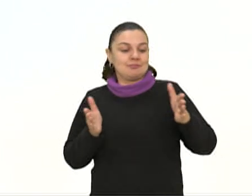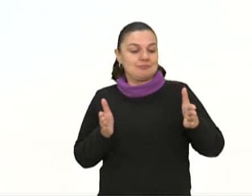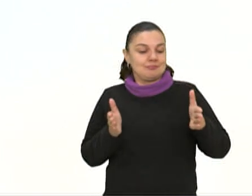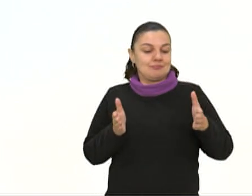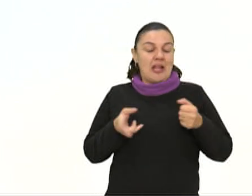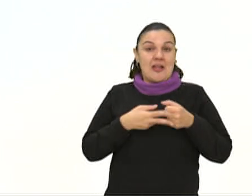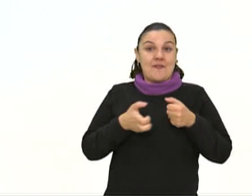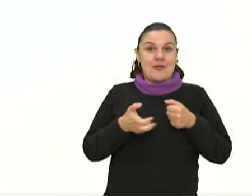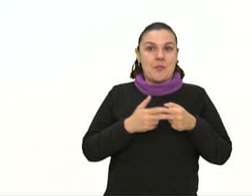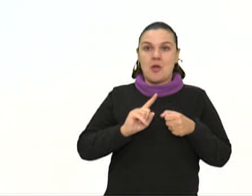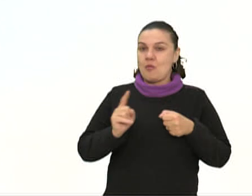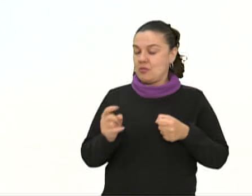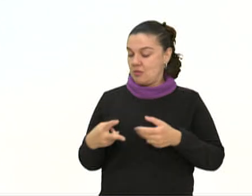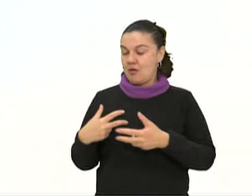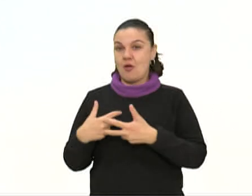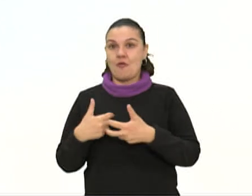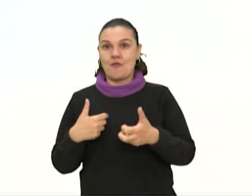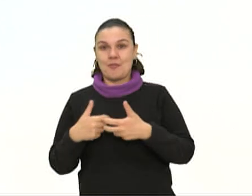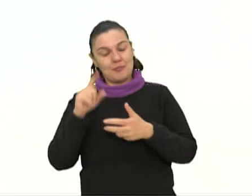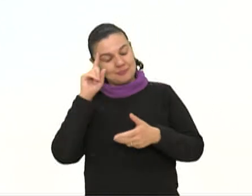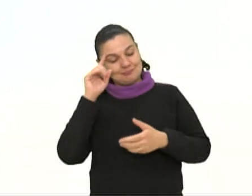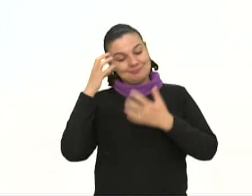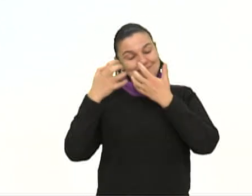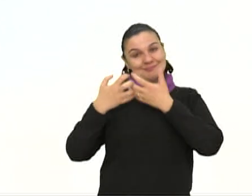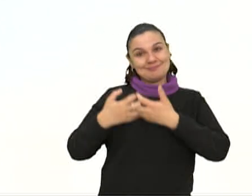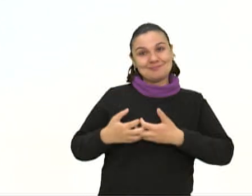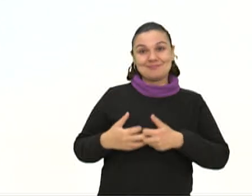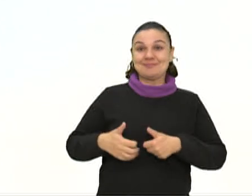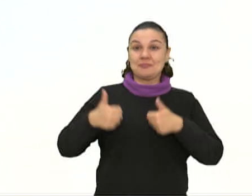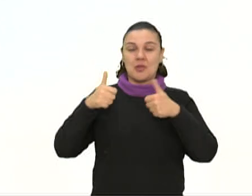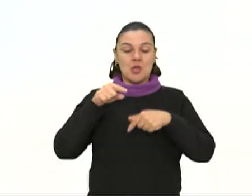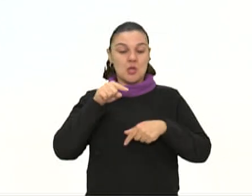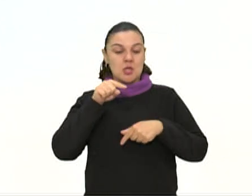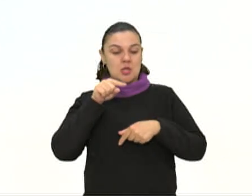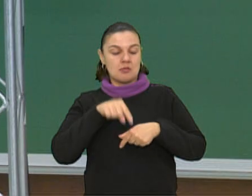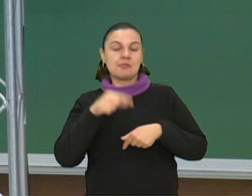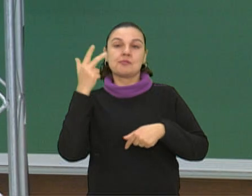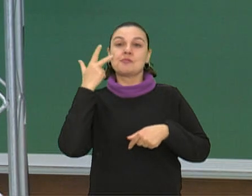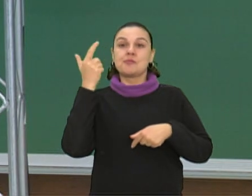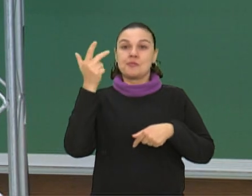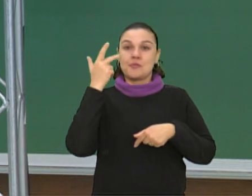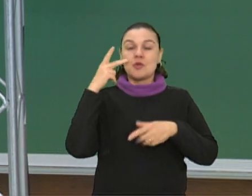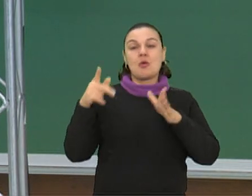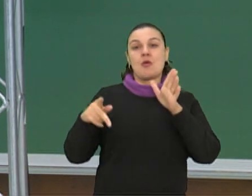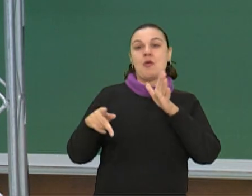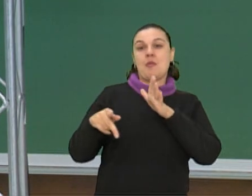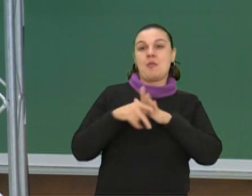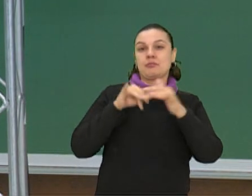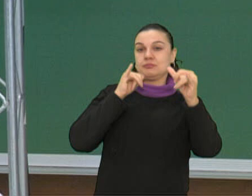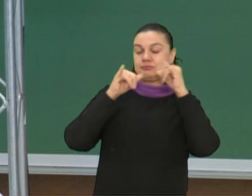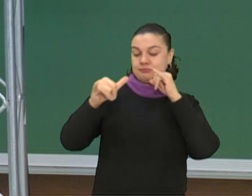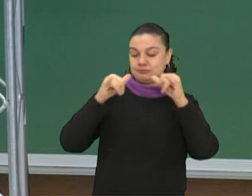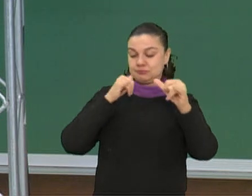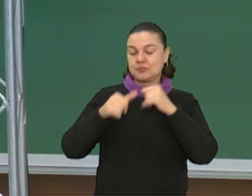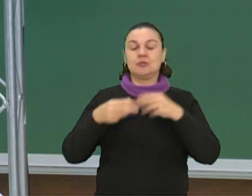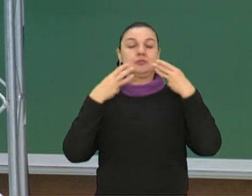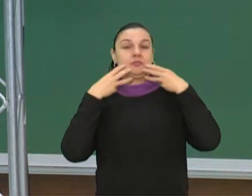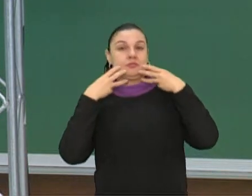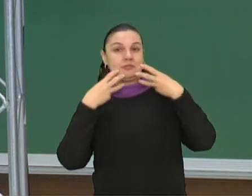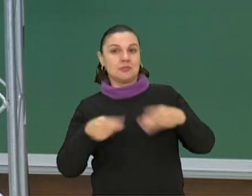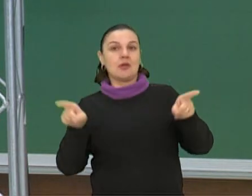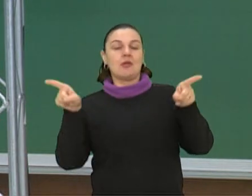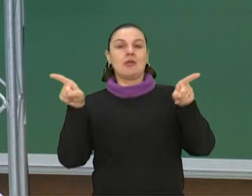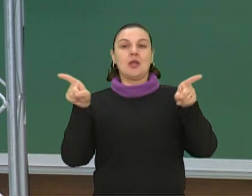verbal e o não verbal de forma criativa. Isso é muito comum nas propagandas, publicidade